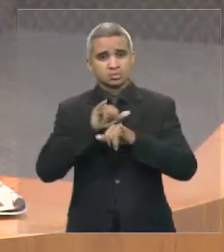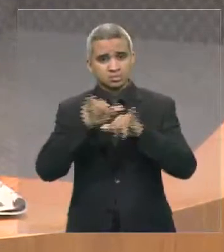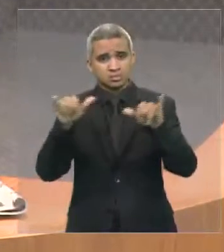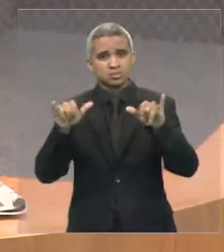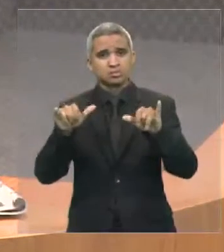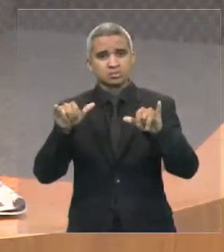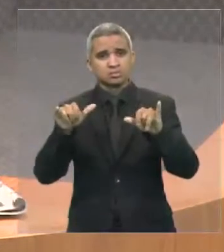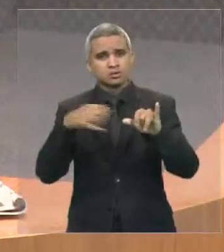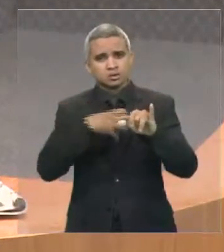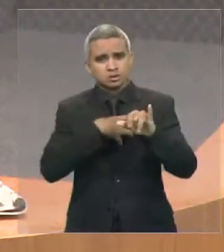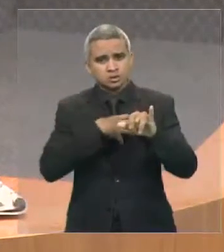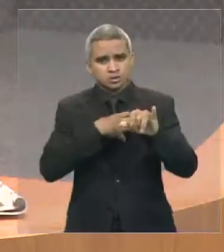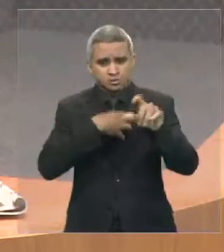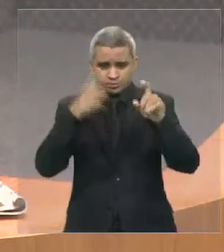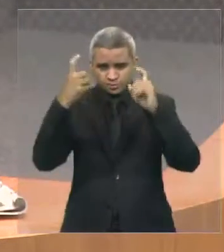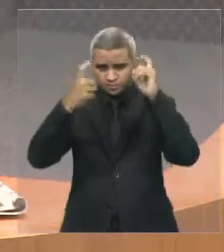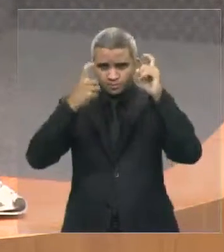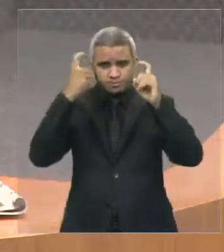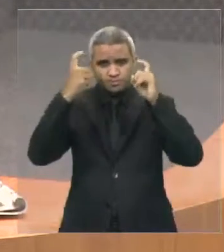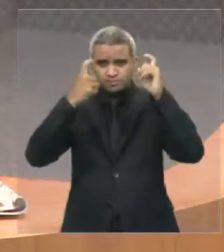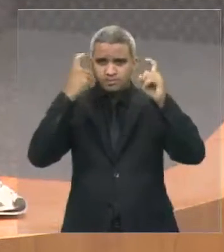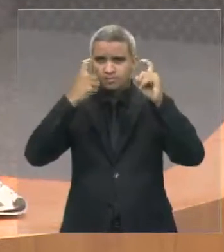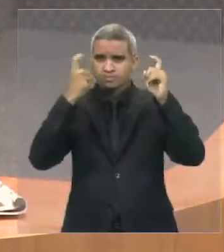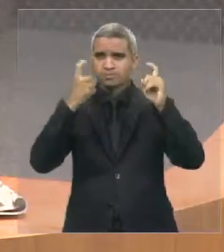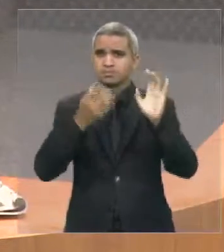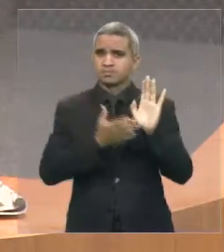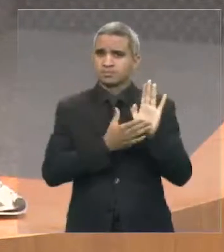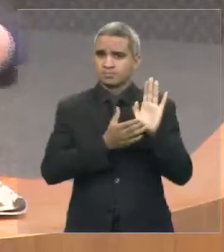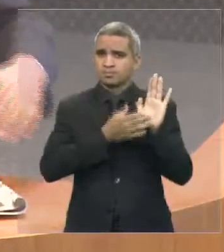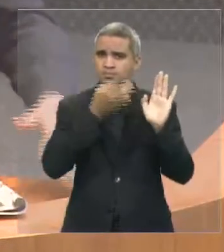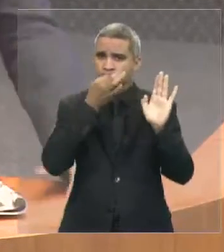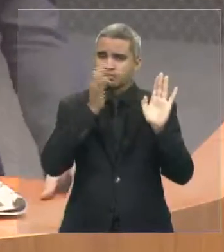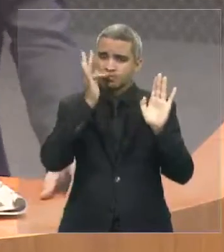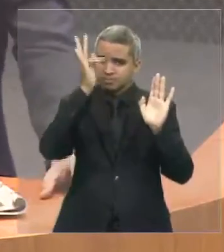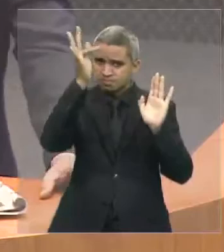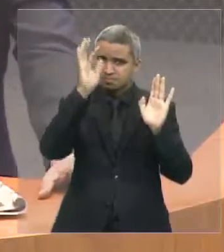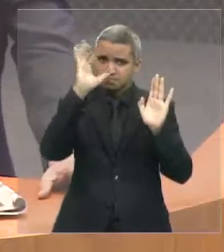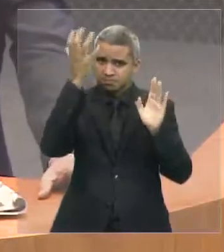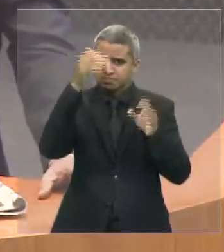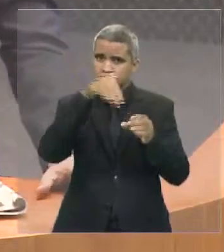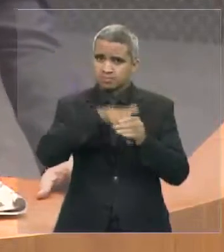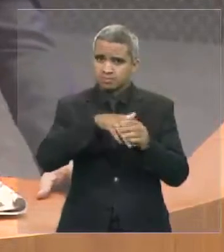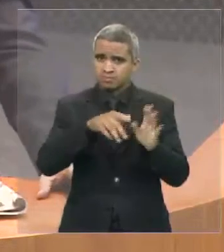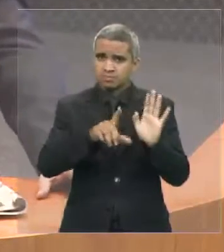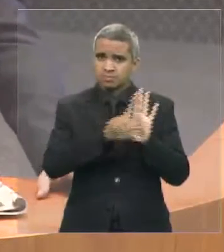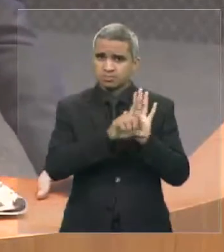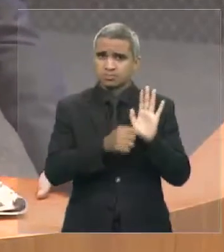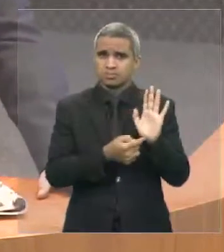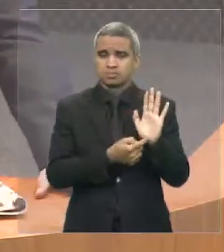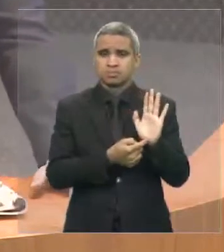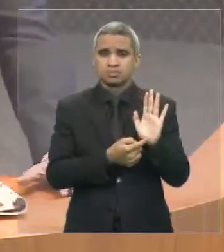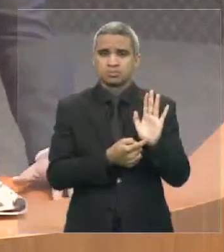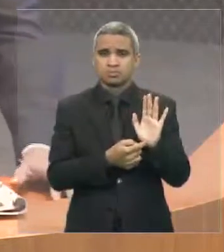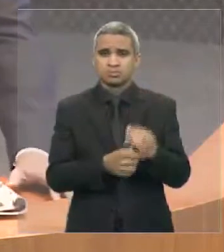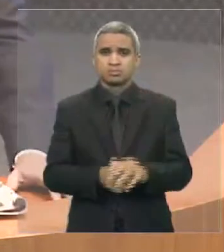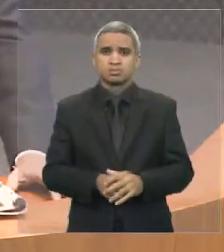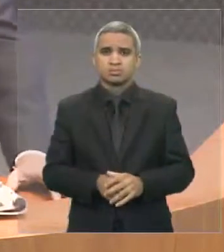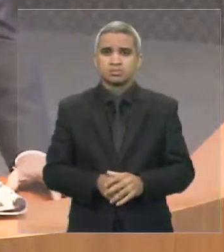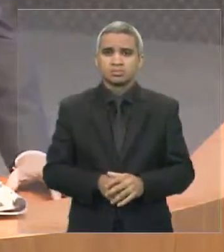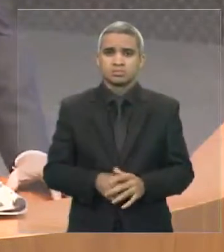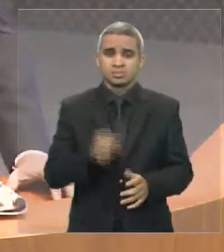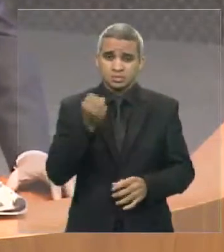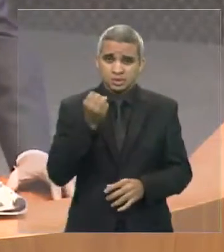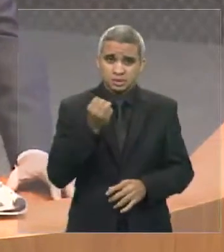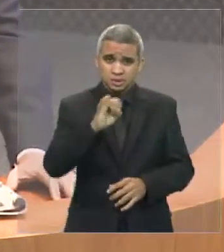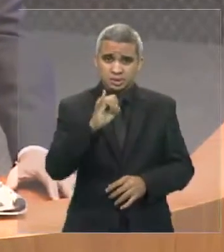preocupação com essa proposta, porque nós sabemos que se não houver uma reação